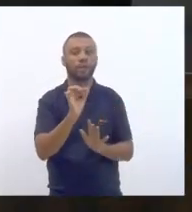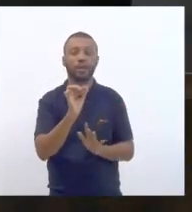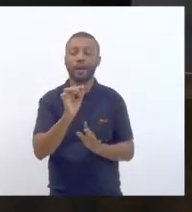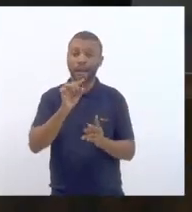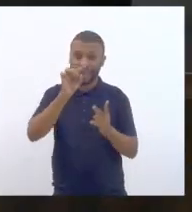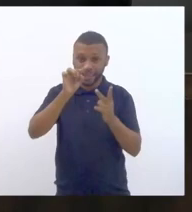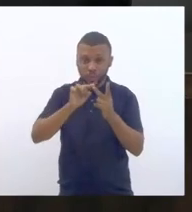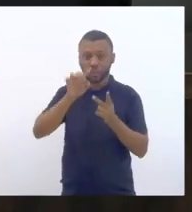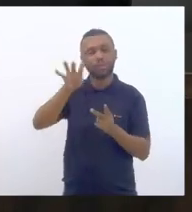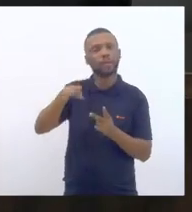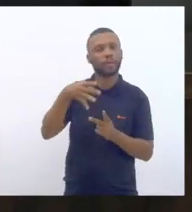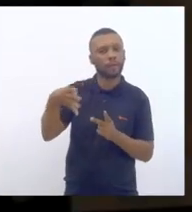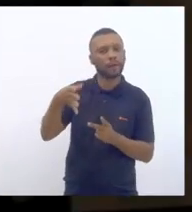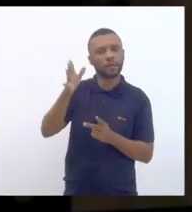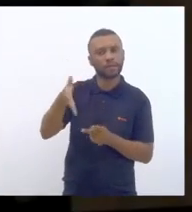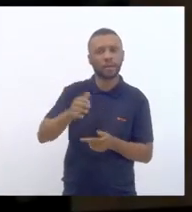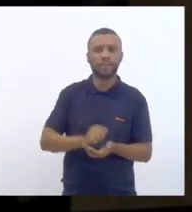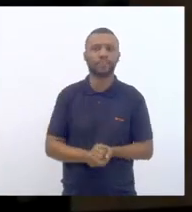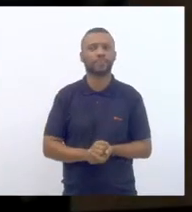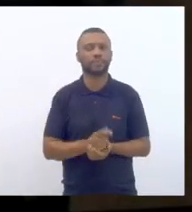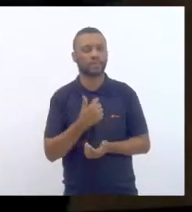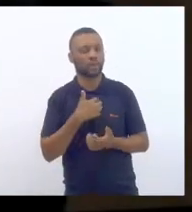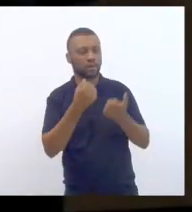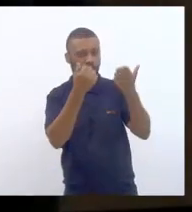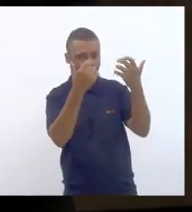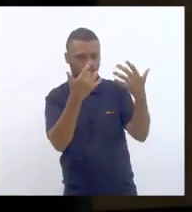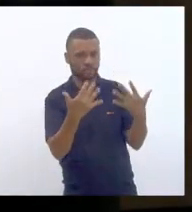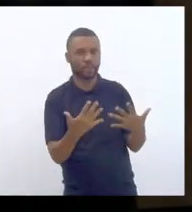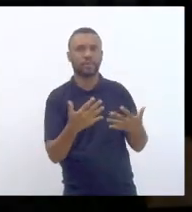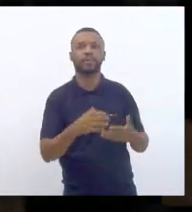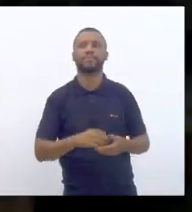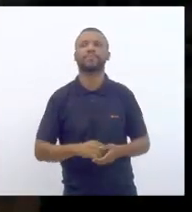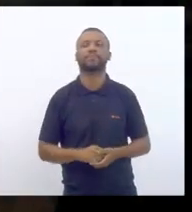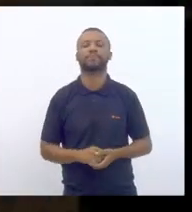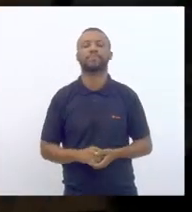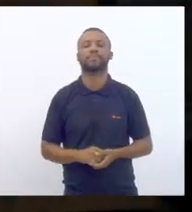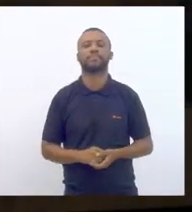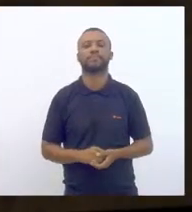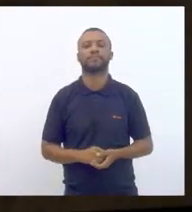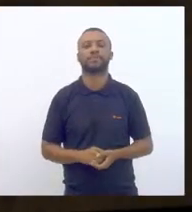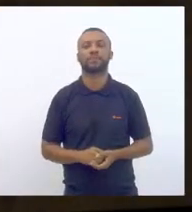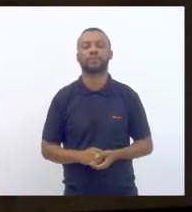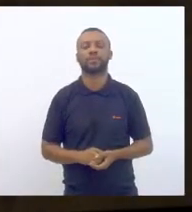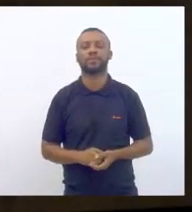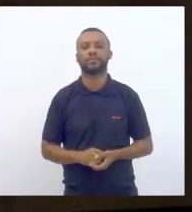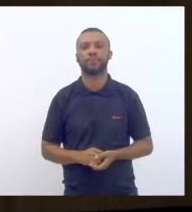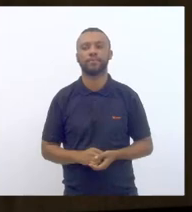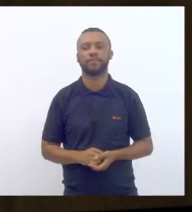tabela, essas duas. Deixa eu lhe explicar, presidente. O senhor tem...